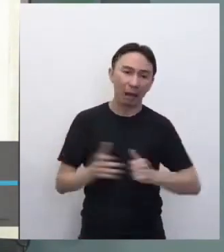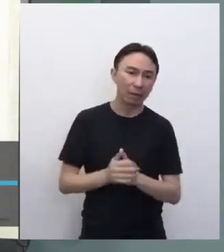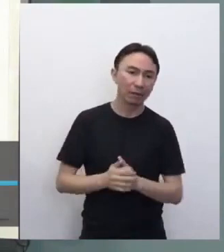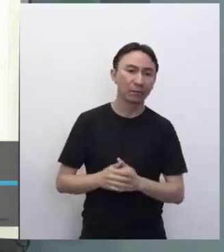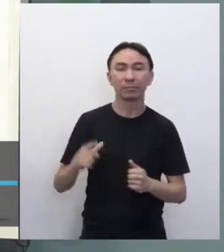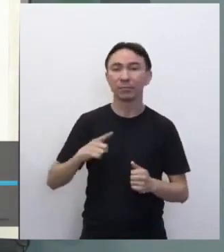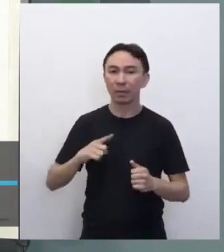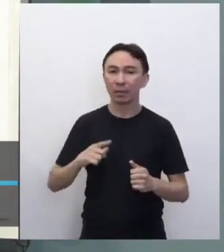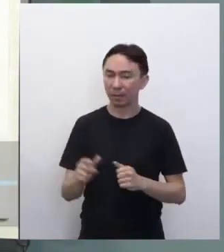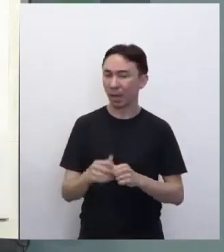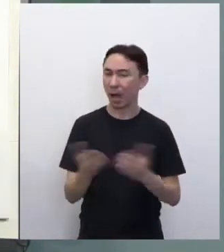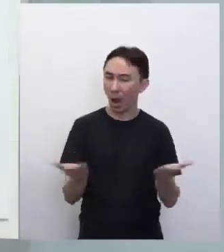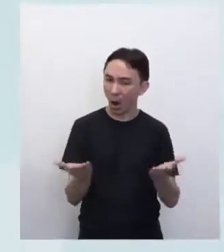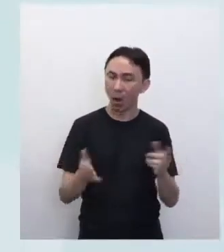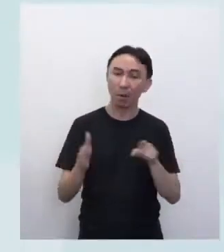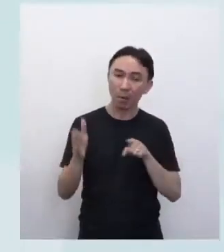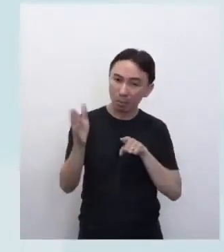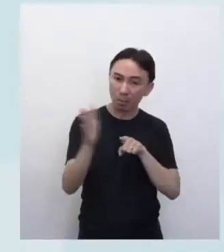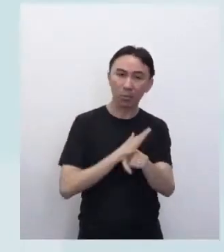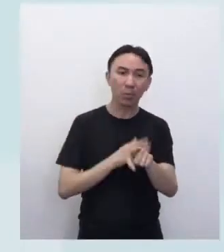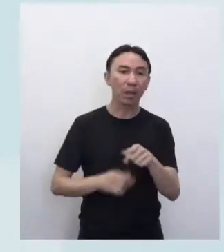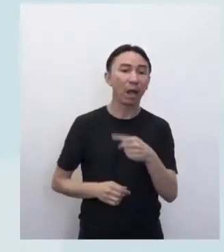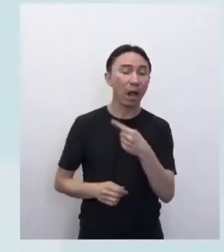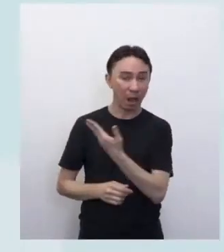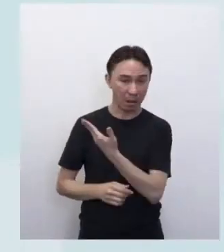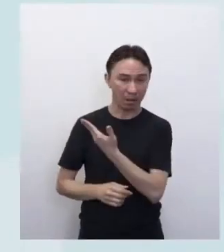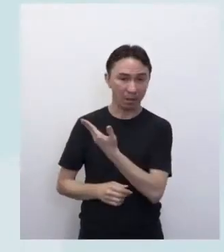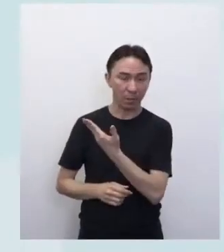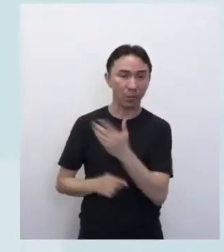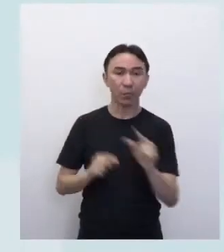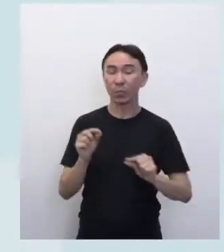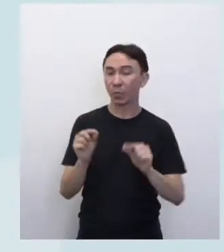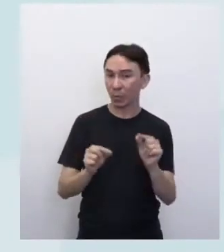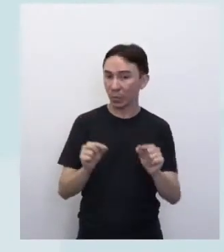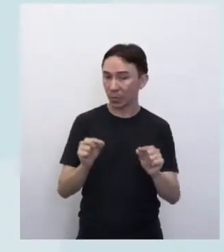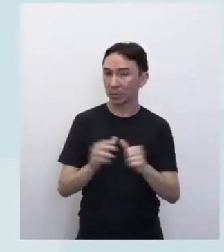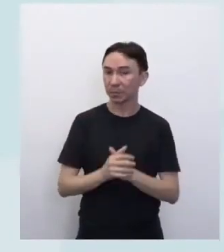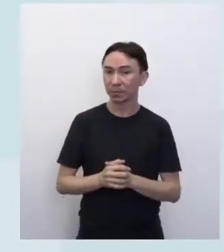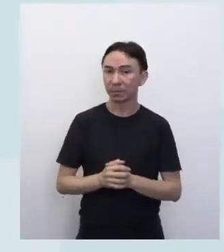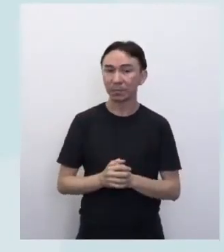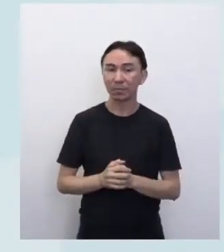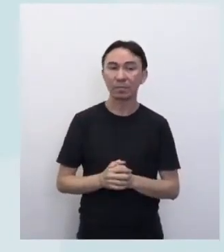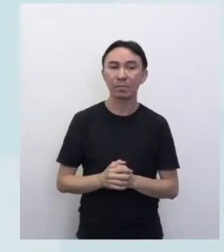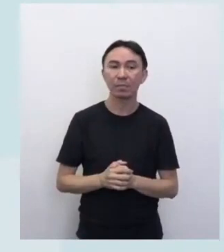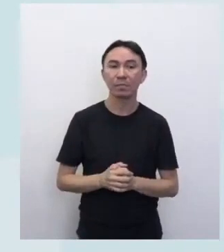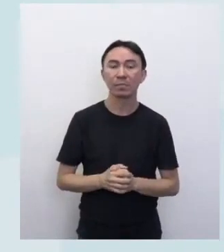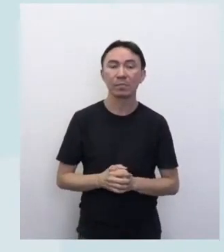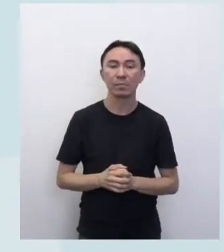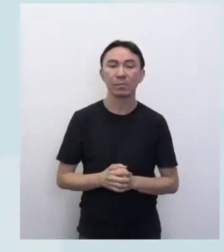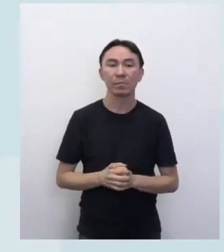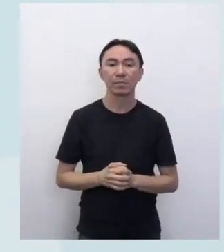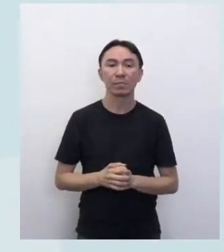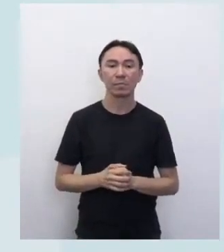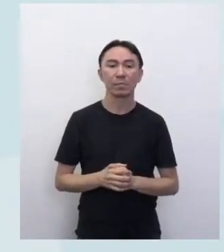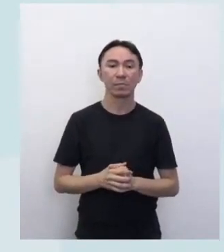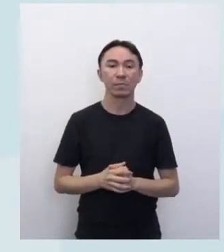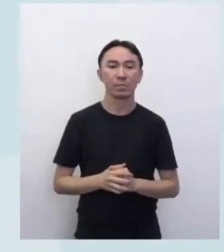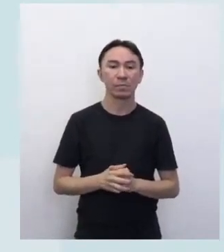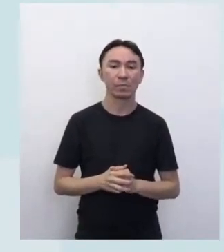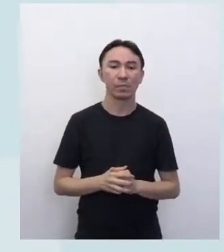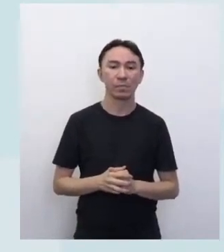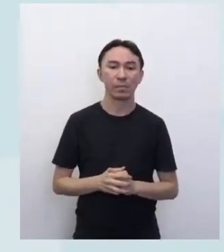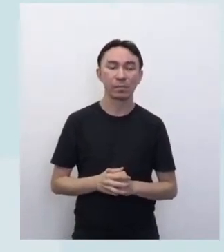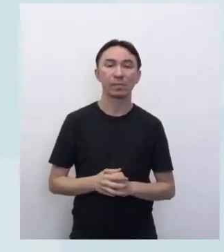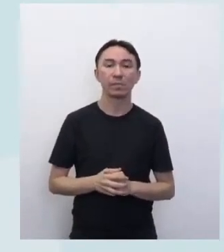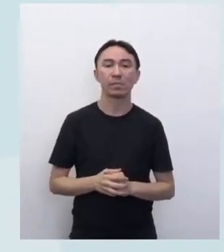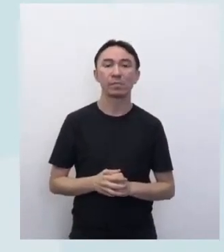A pergunta que vai aparecer para vocês na tela é justamente essa, ó. What is your favorite social media app